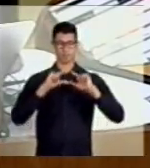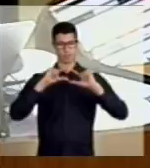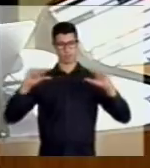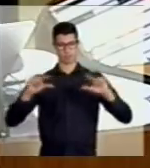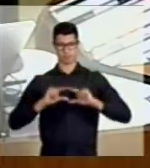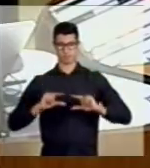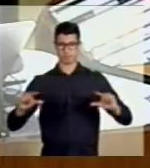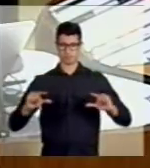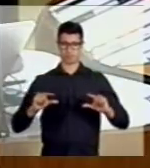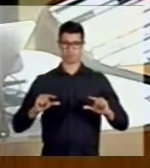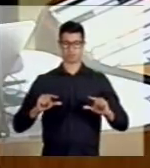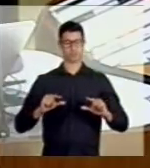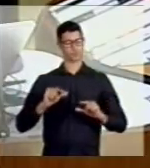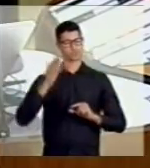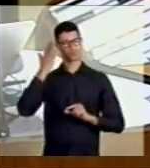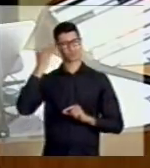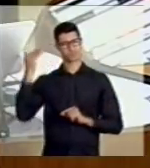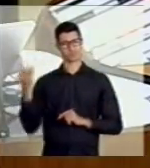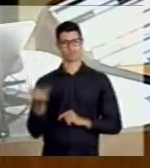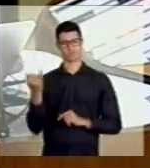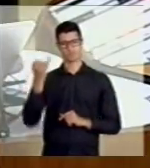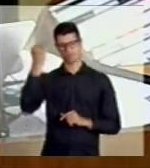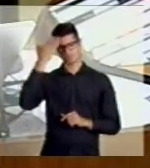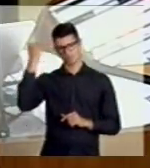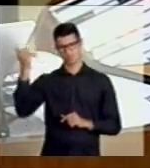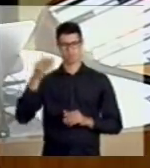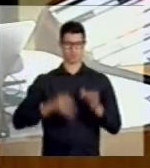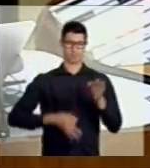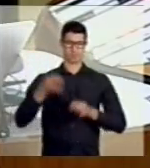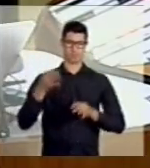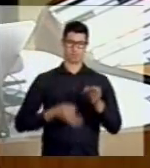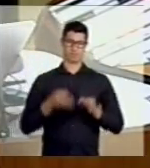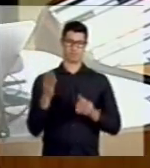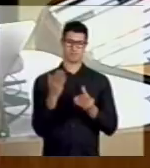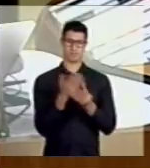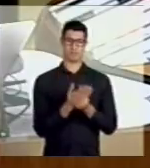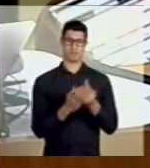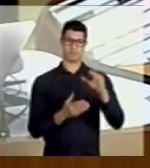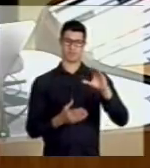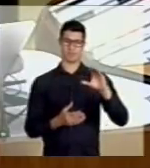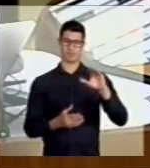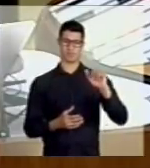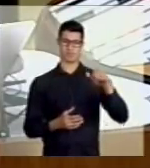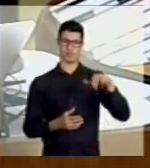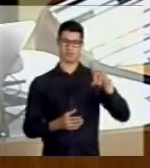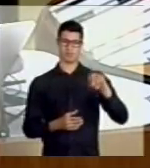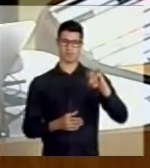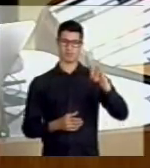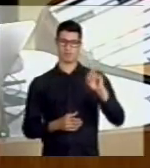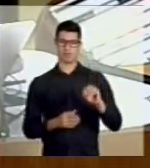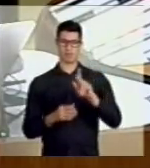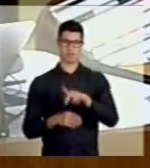uma obra importantíssima do notável jurista processualista Cândido Rangel Dinamarca,